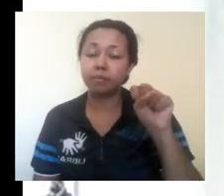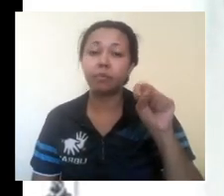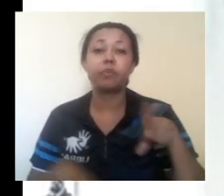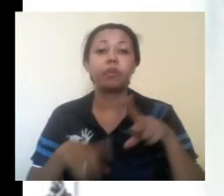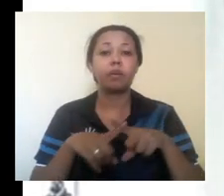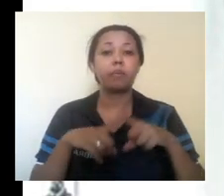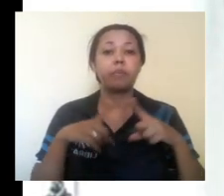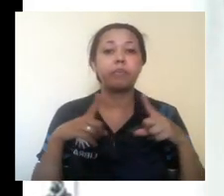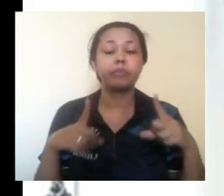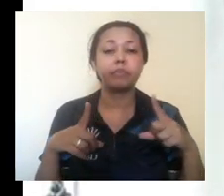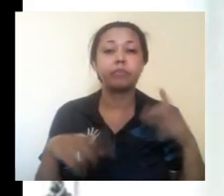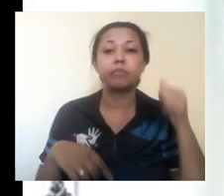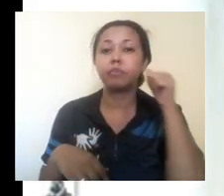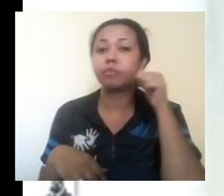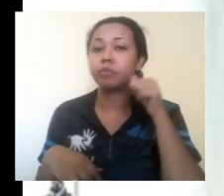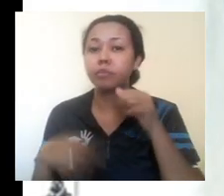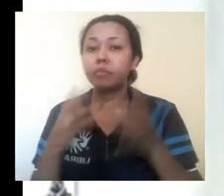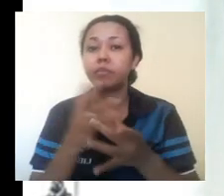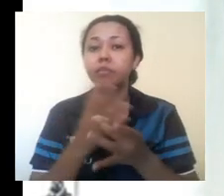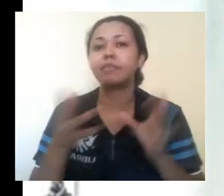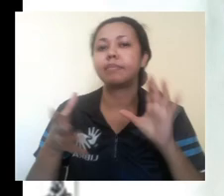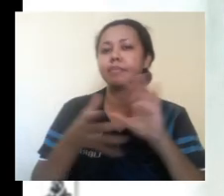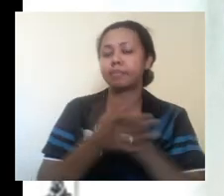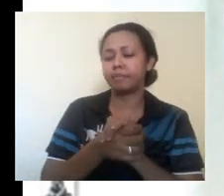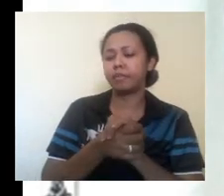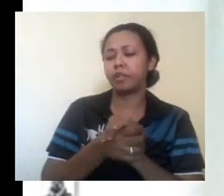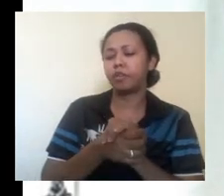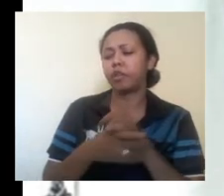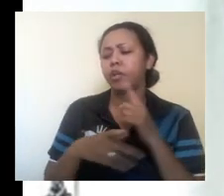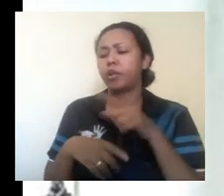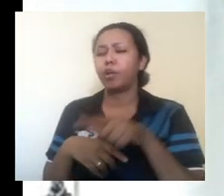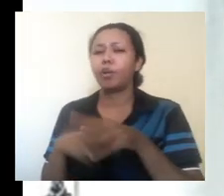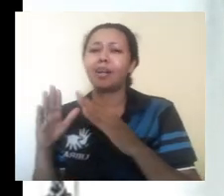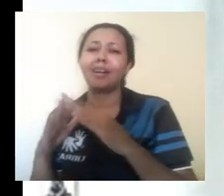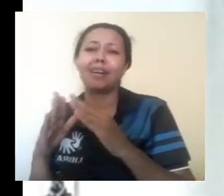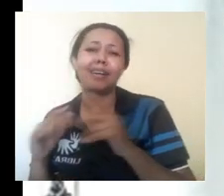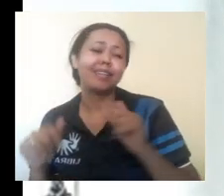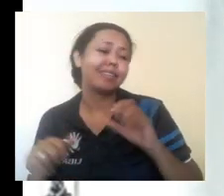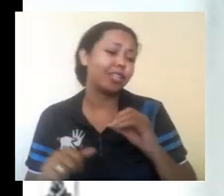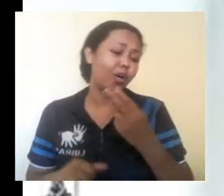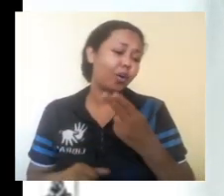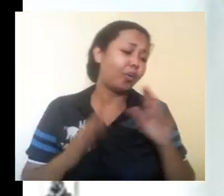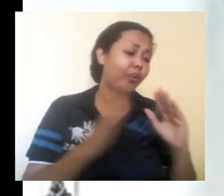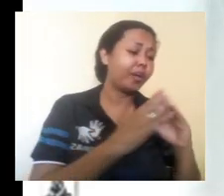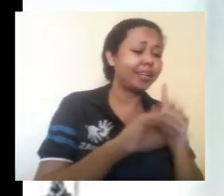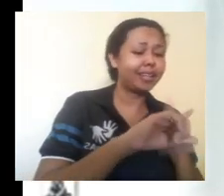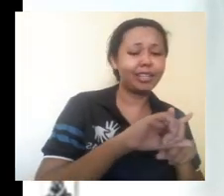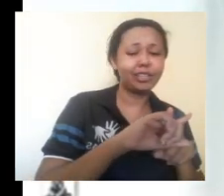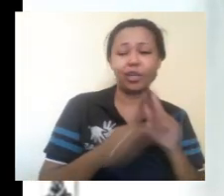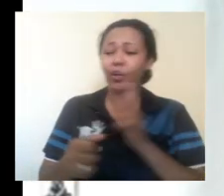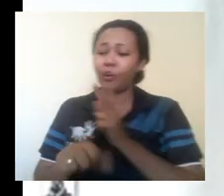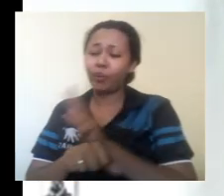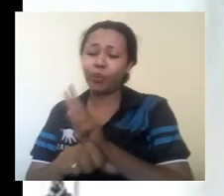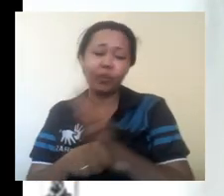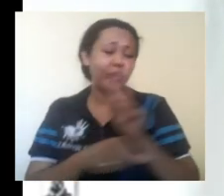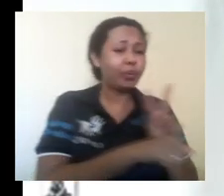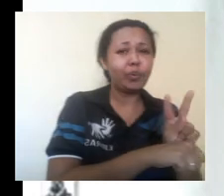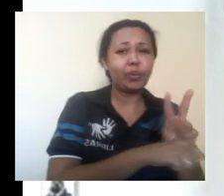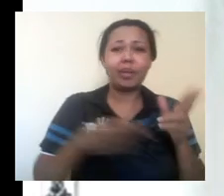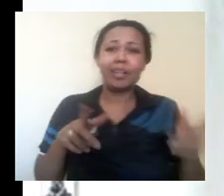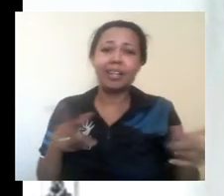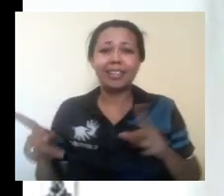entre as coisas terrenas e as celestiais, porque a mulher casada, ela tem a casa dela que ela precisa cuidar, ela tem o marido dela